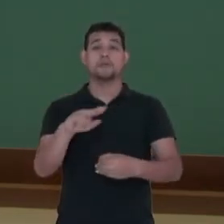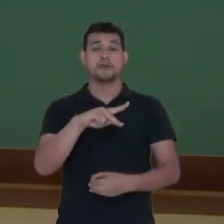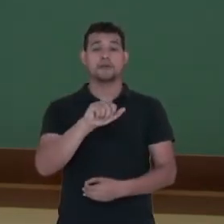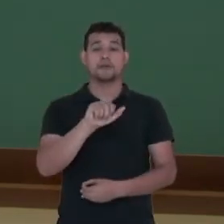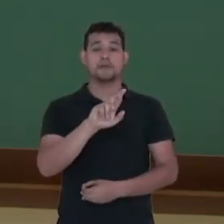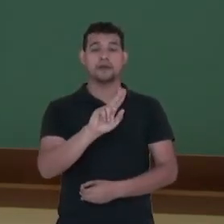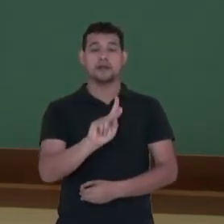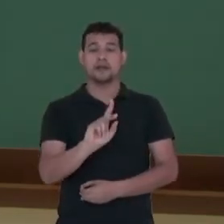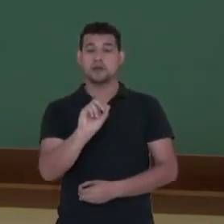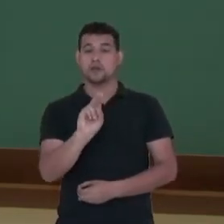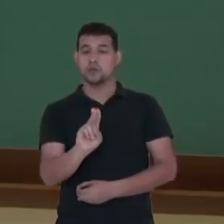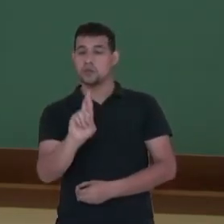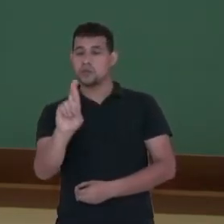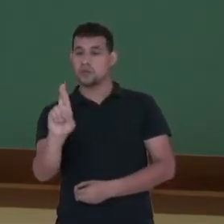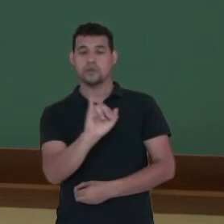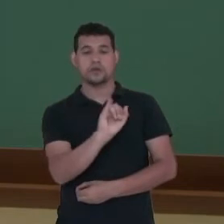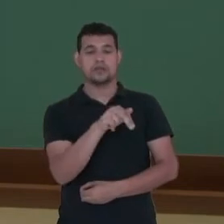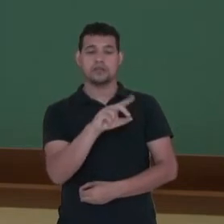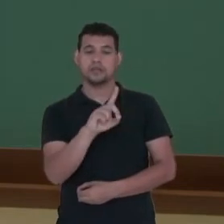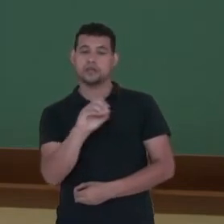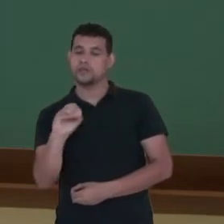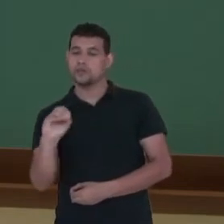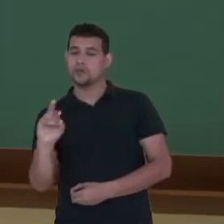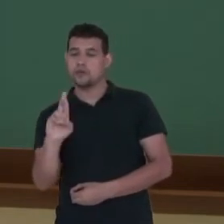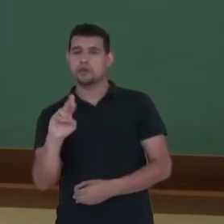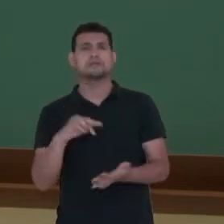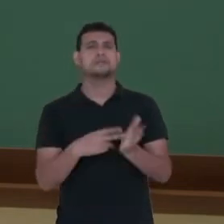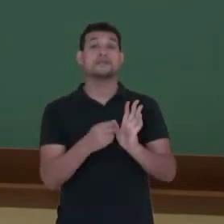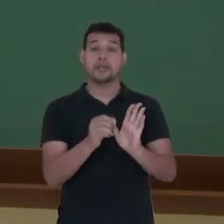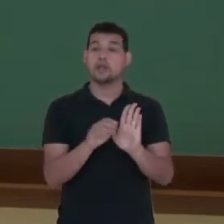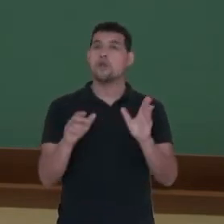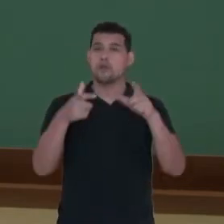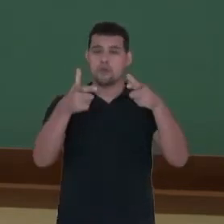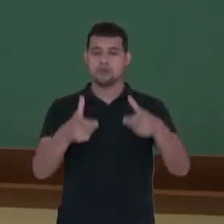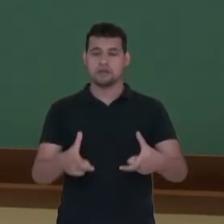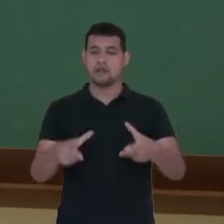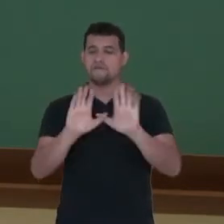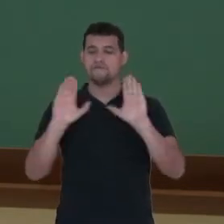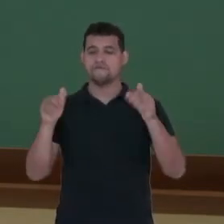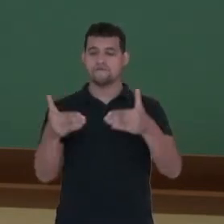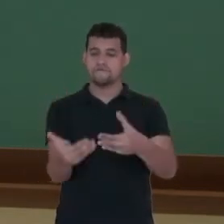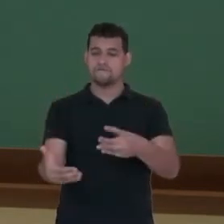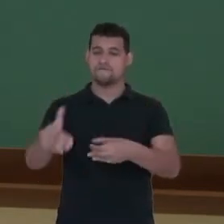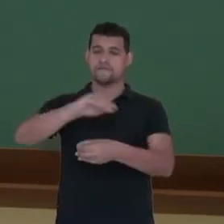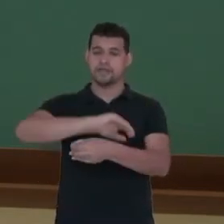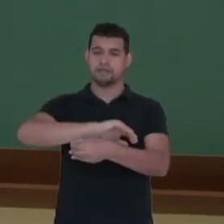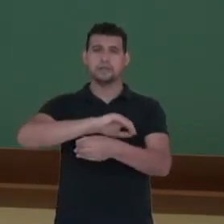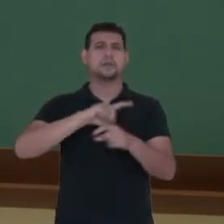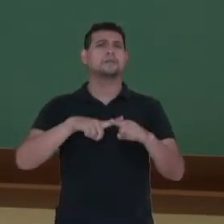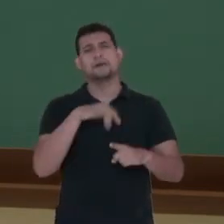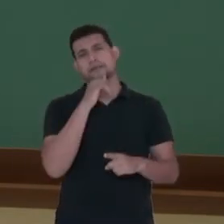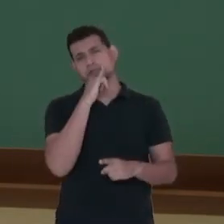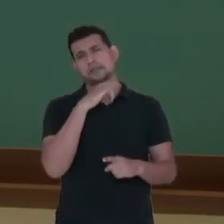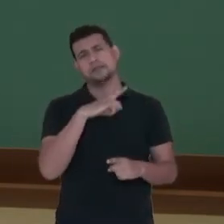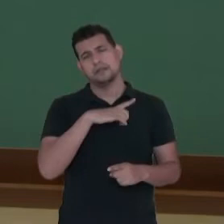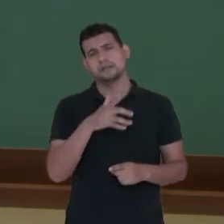indoor, que é a prática do parkour em ambiente fechado. Nós temos